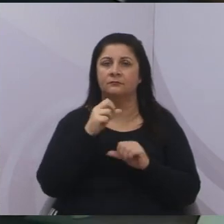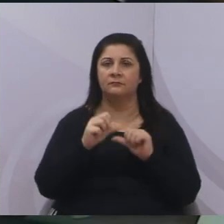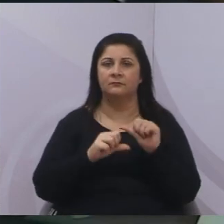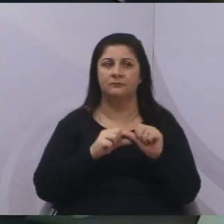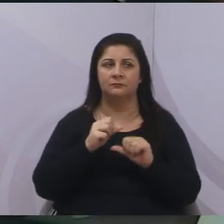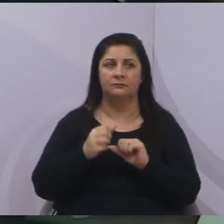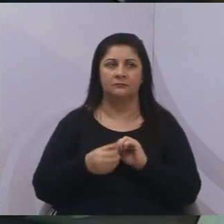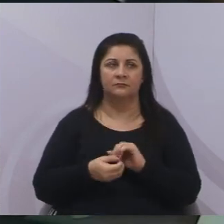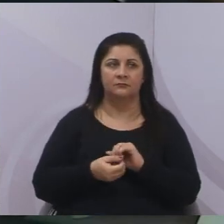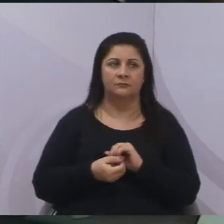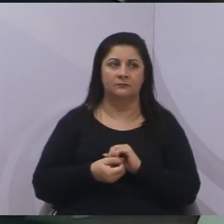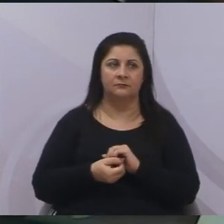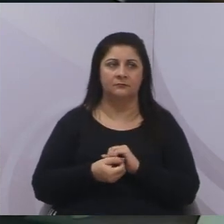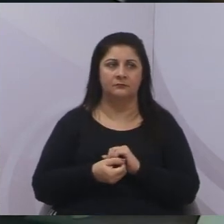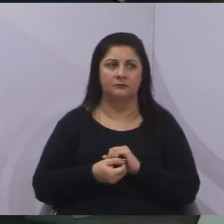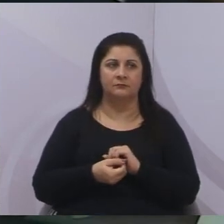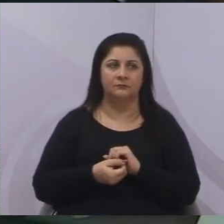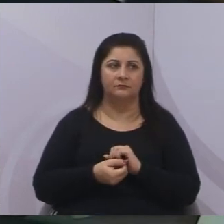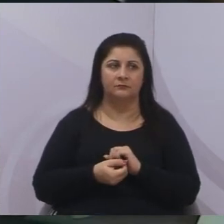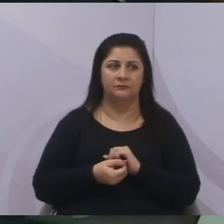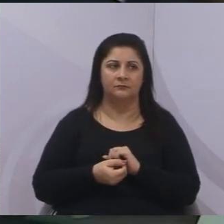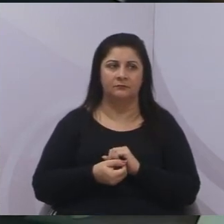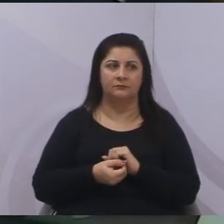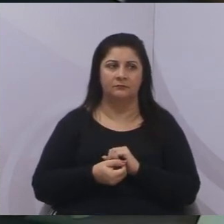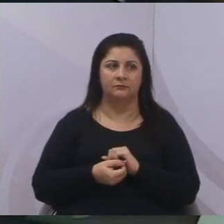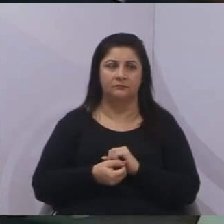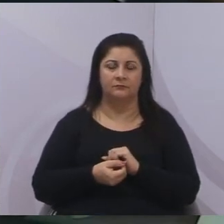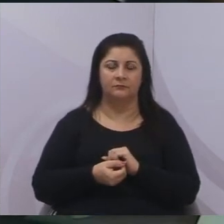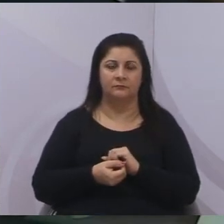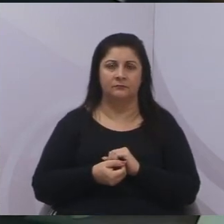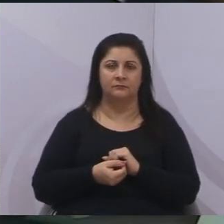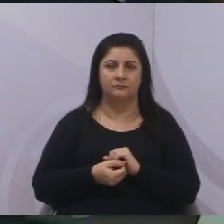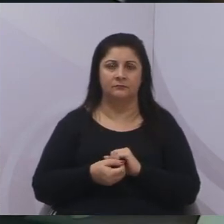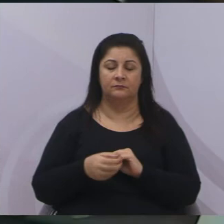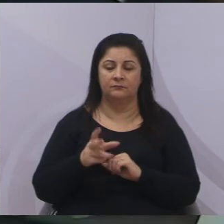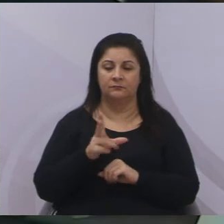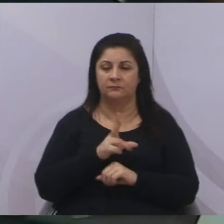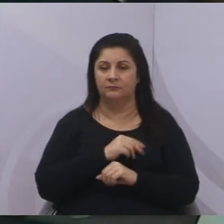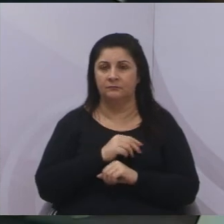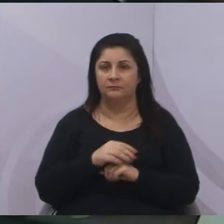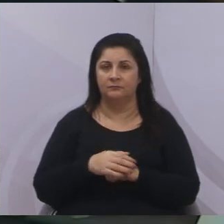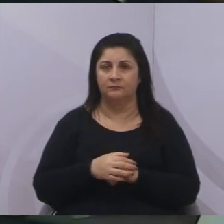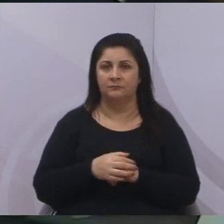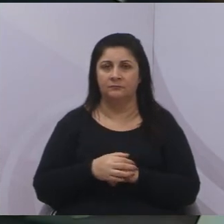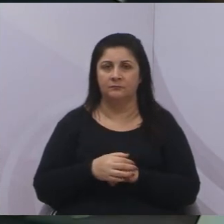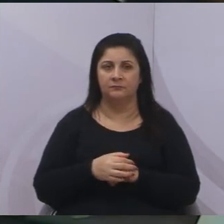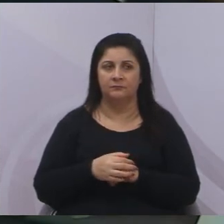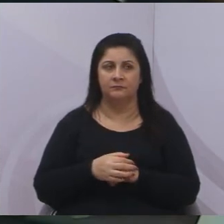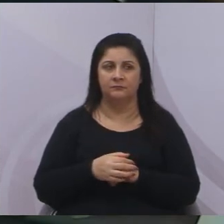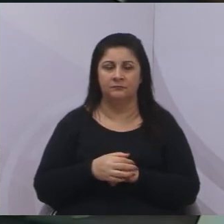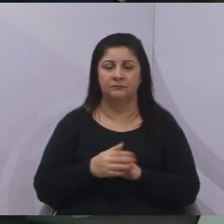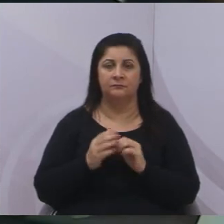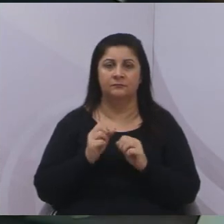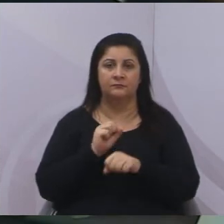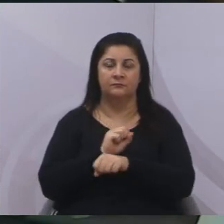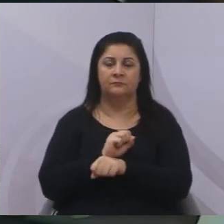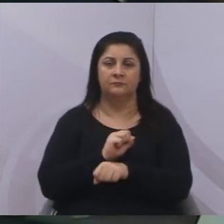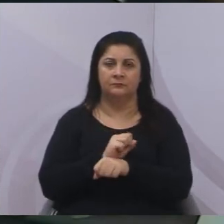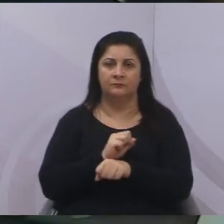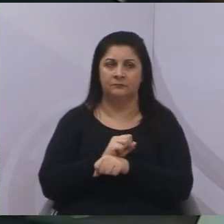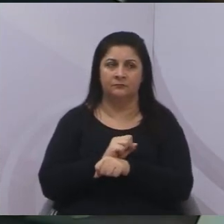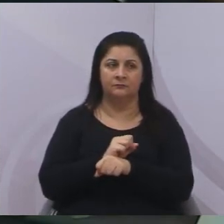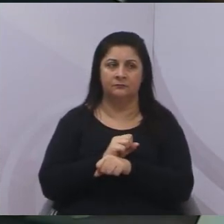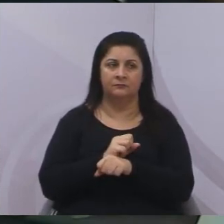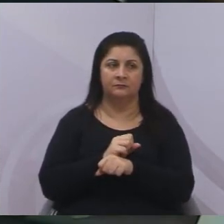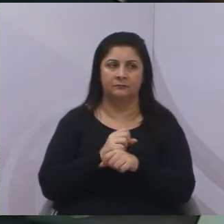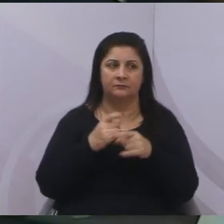Olha como isso aqui é assustador. Não vejo a hora de poder